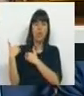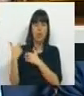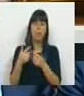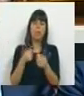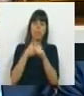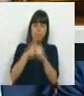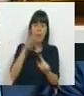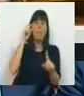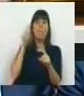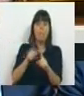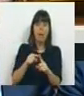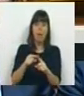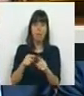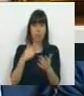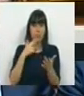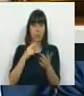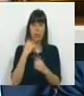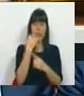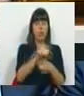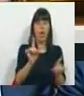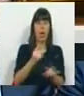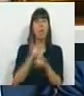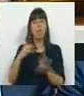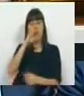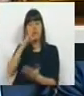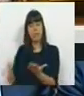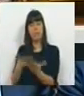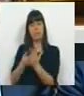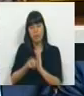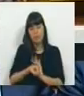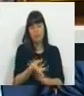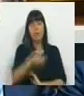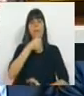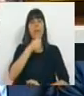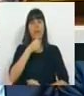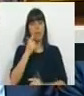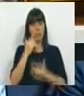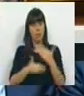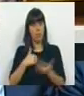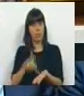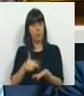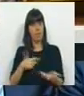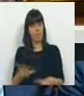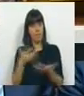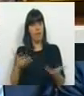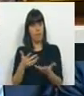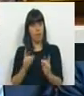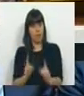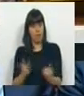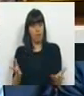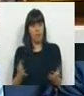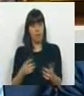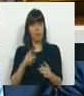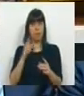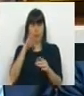que cumpria as metas, ele não foi chumbado porque o Governo apresentou mais medidas. Continuamos a aguardar exatamente